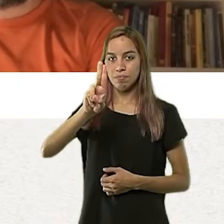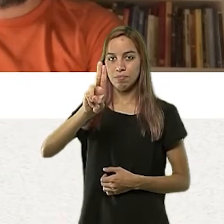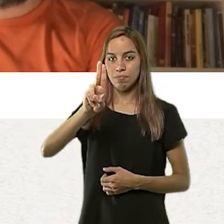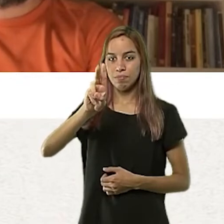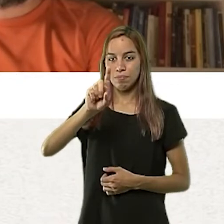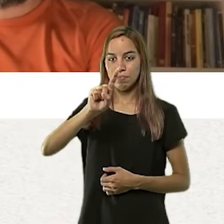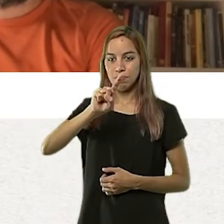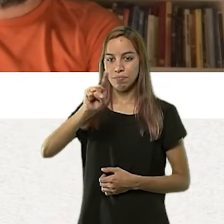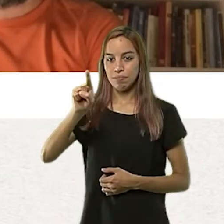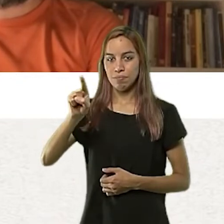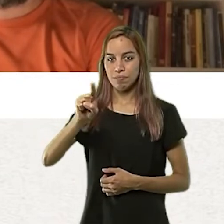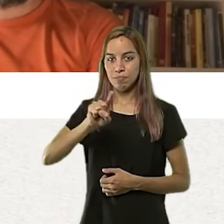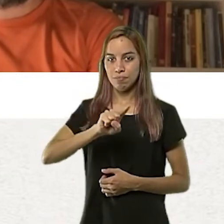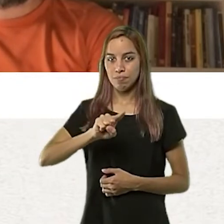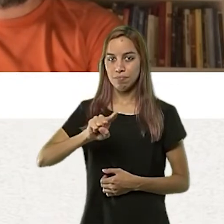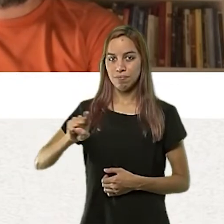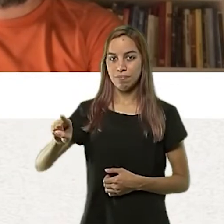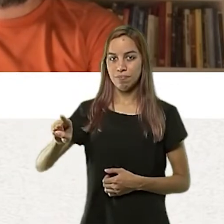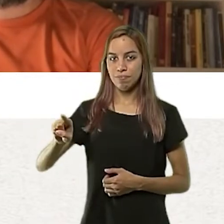datilologia.